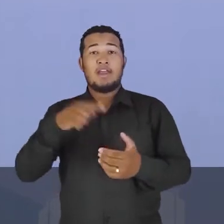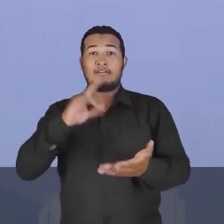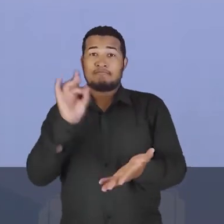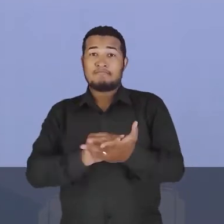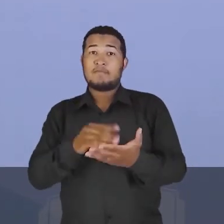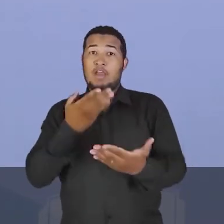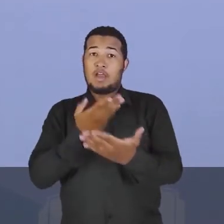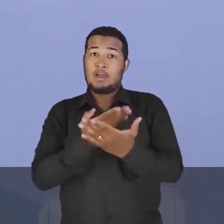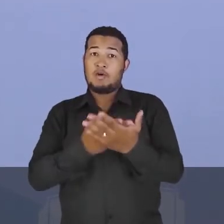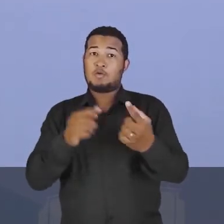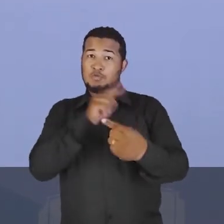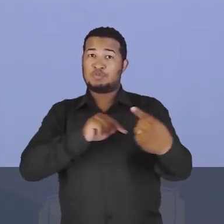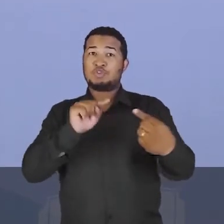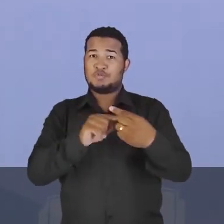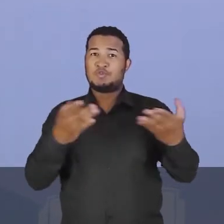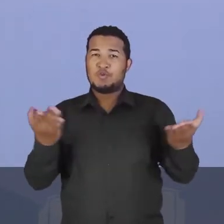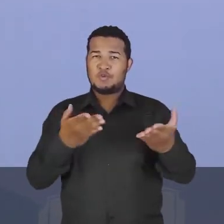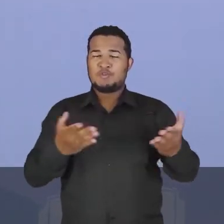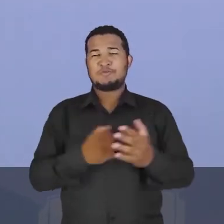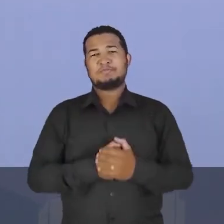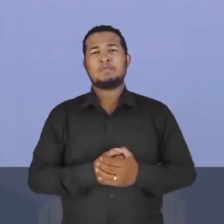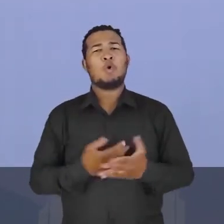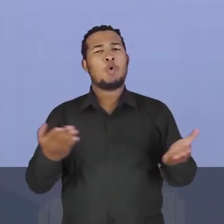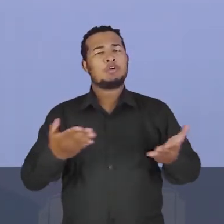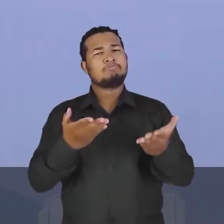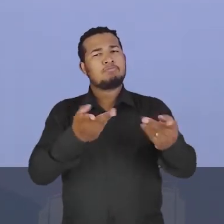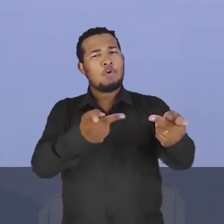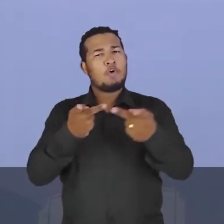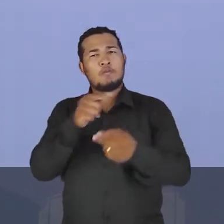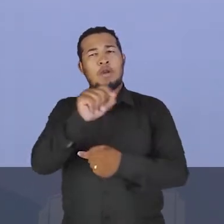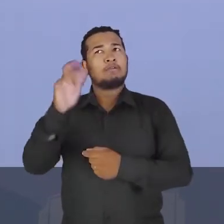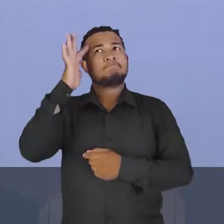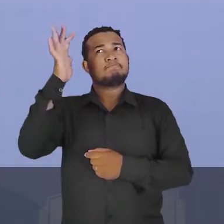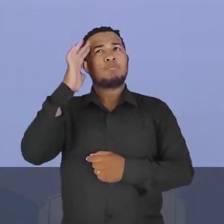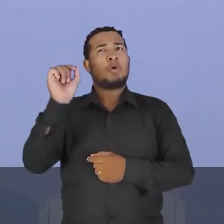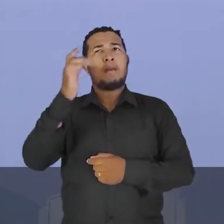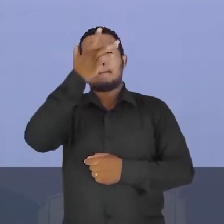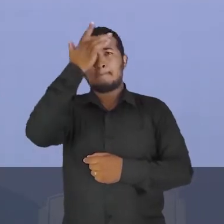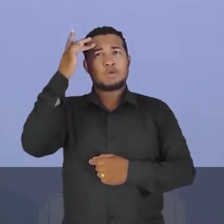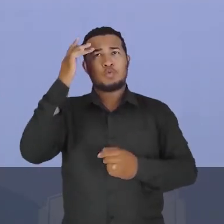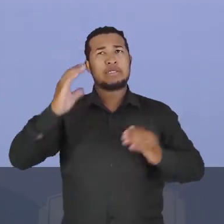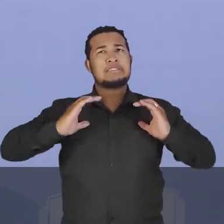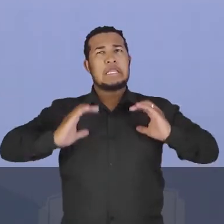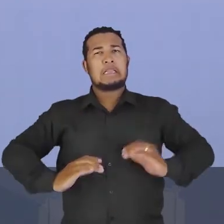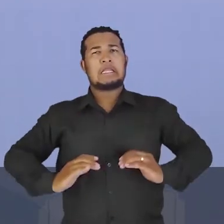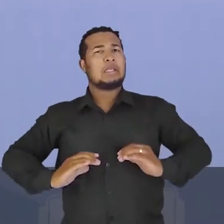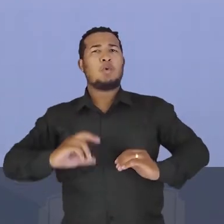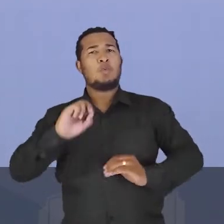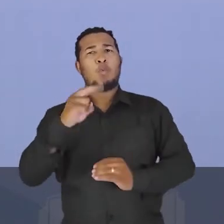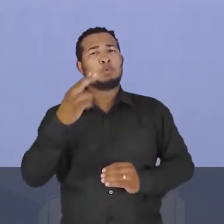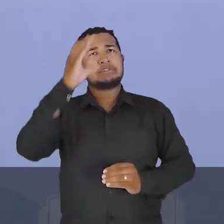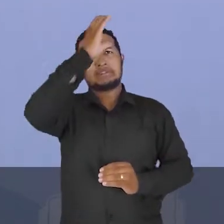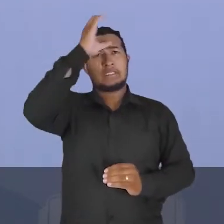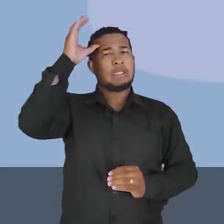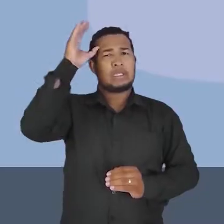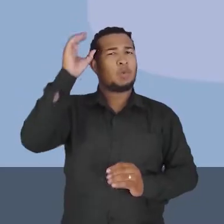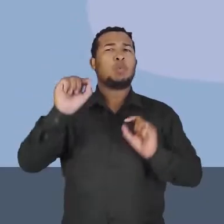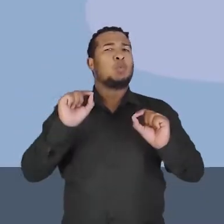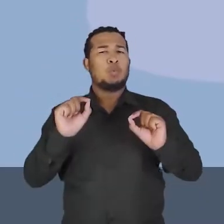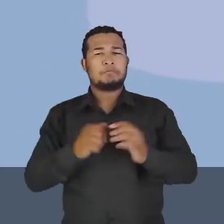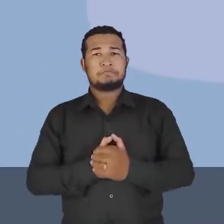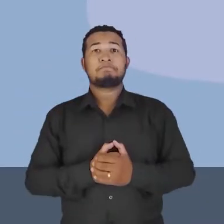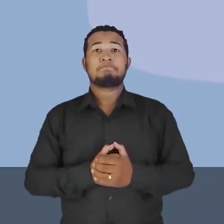E aí, eu quero te convidar a você começar a refletir sobre isso. Você sabe o que é um cidadão? Vamos tentar entender esse conceito historicamente? Olha lá no